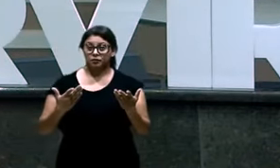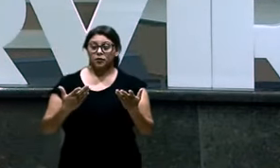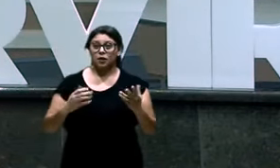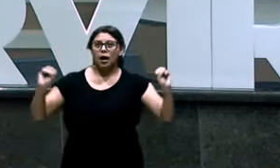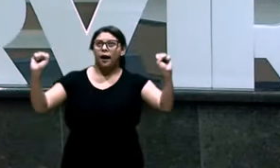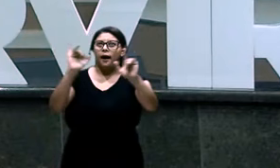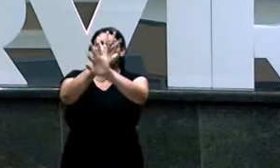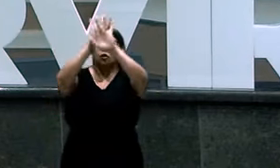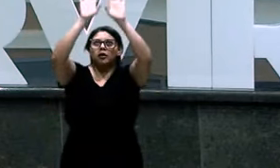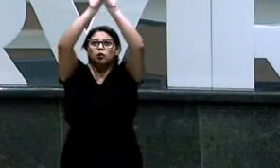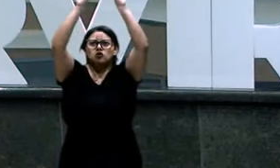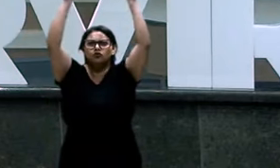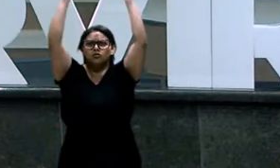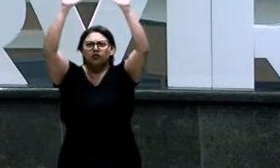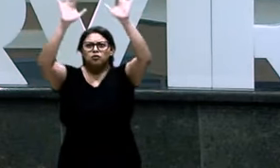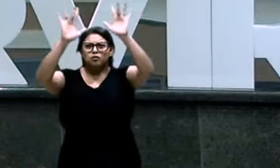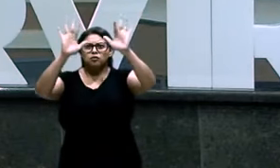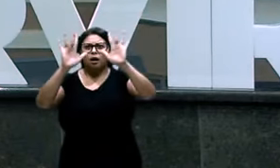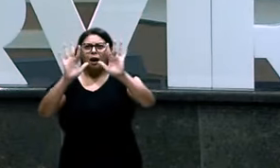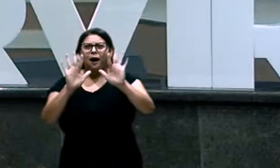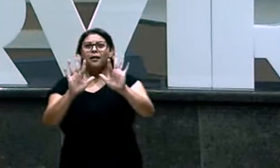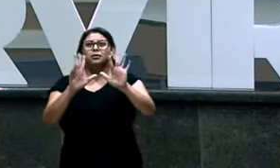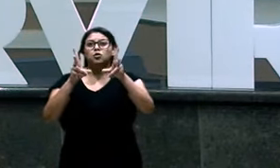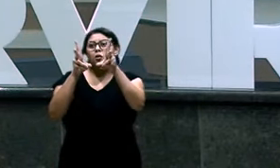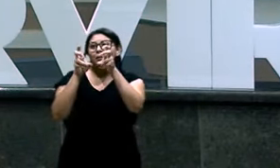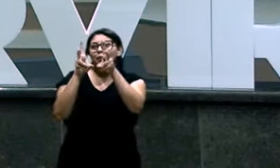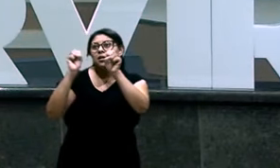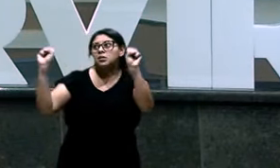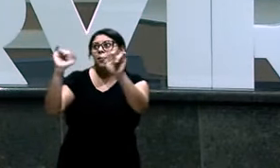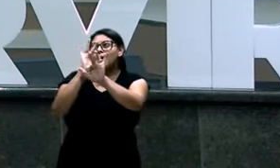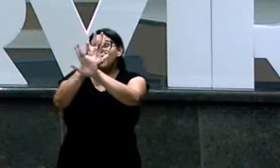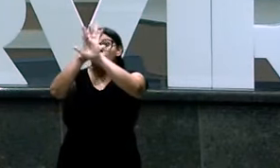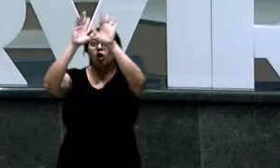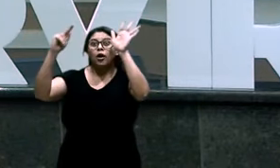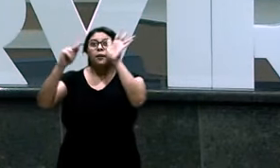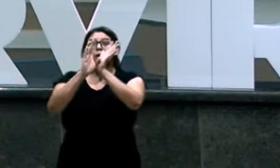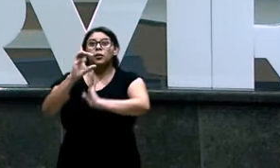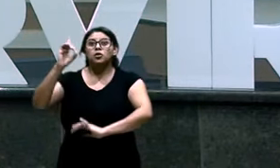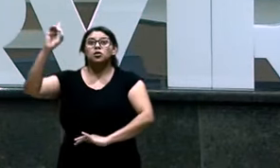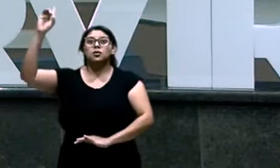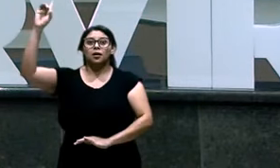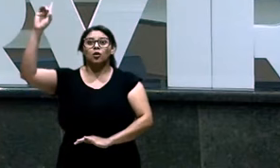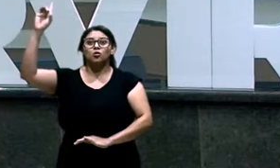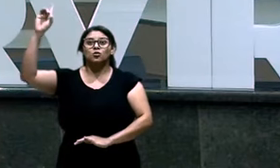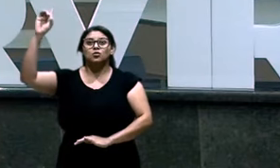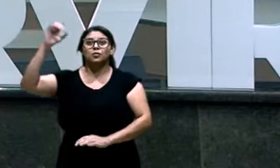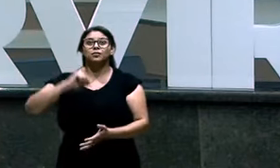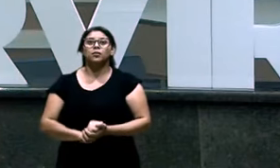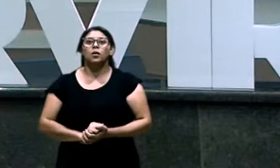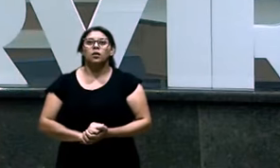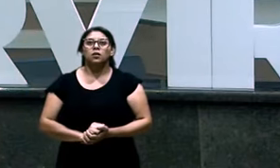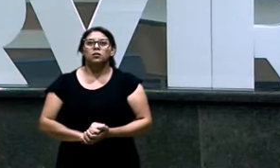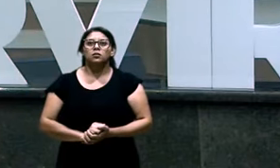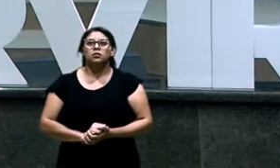sacerdotes olharam, eu nem sei que música eles iriam cantar, mas quando perceberam que a glória não depende deles, só sobrou um louvor, e repetiram 27